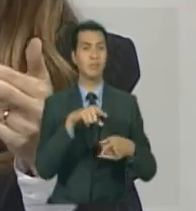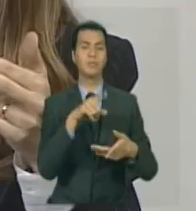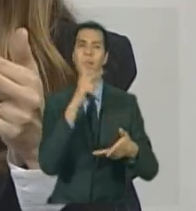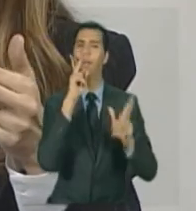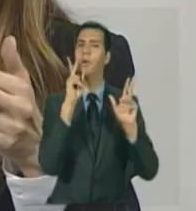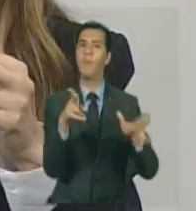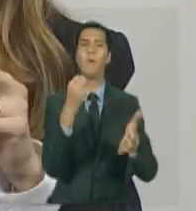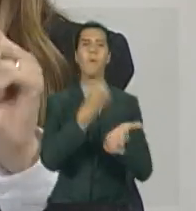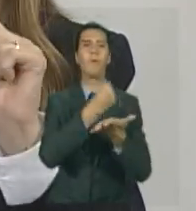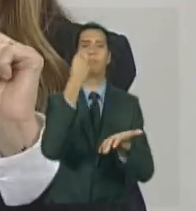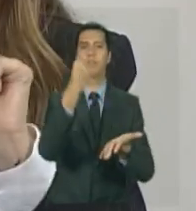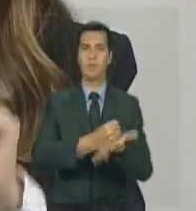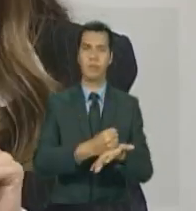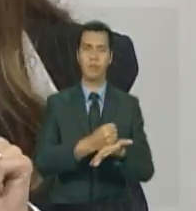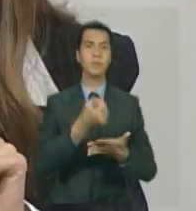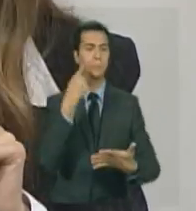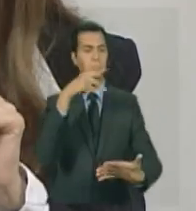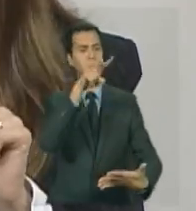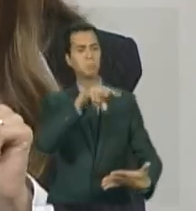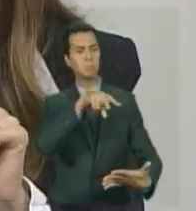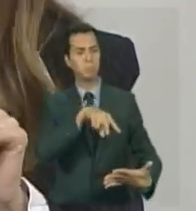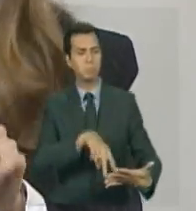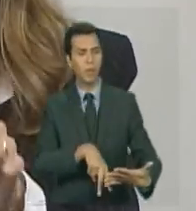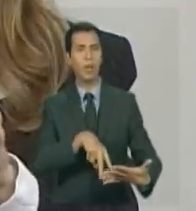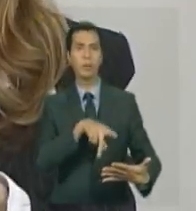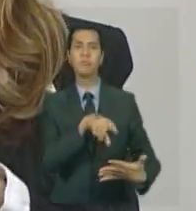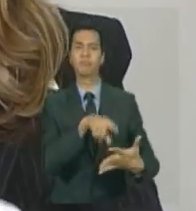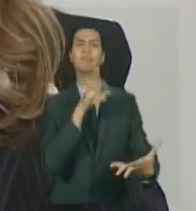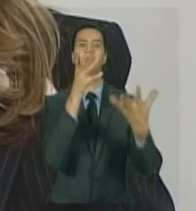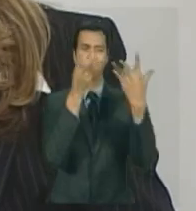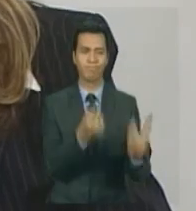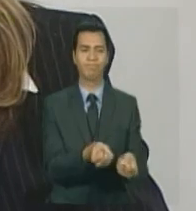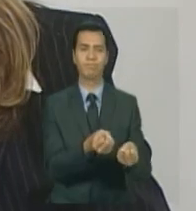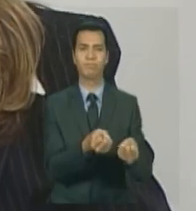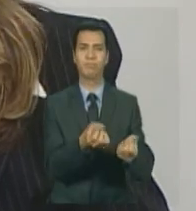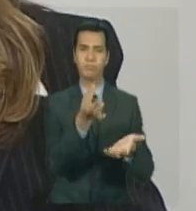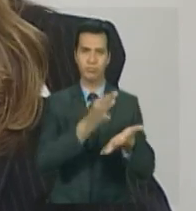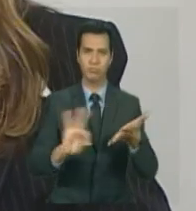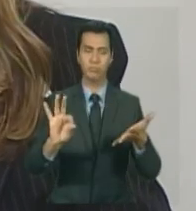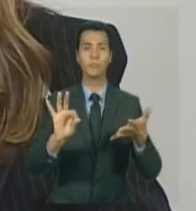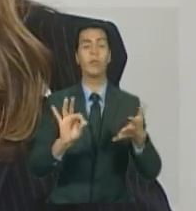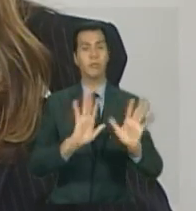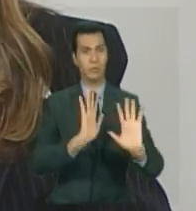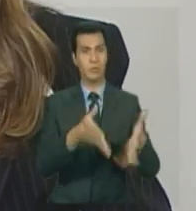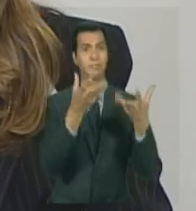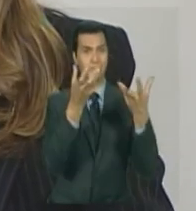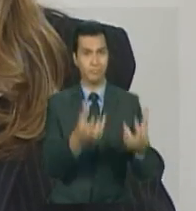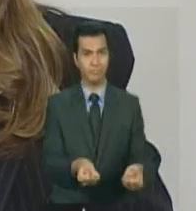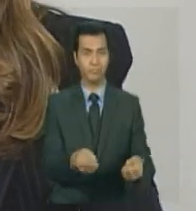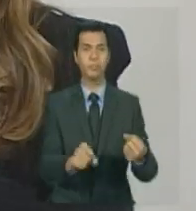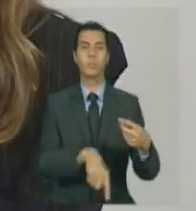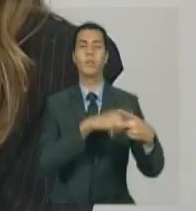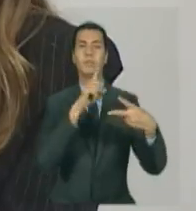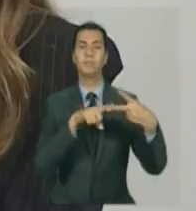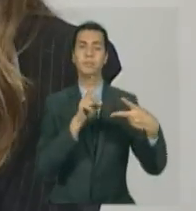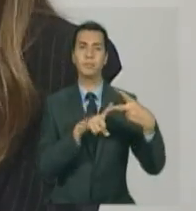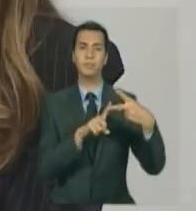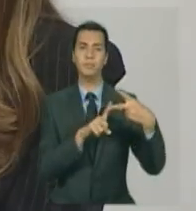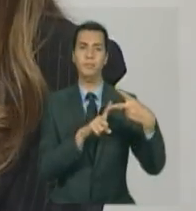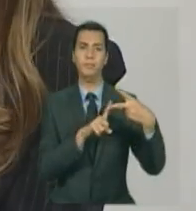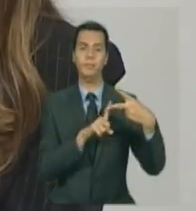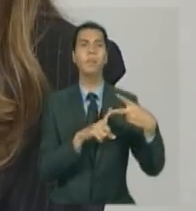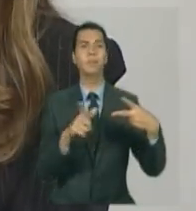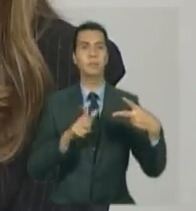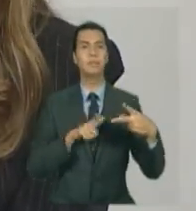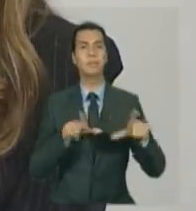lê as condições e diz, aceito essa expansão. Posteriormente, após esse aceite, vai liberar o termo